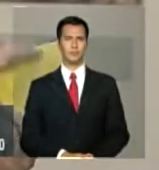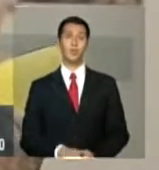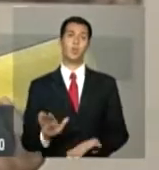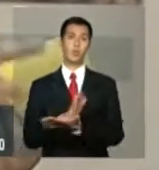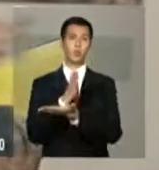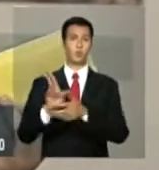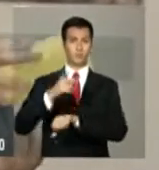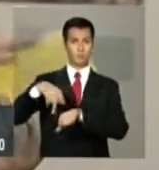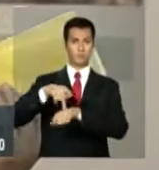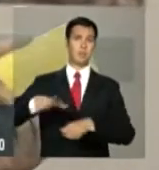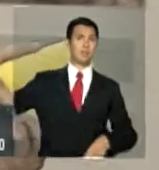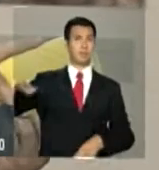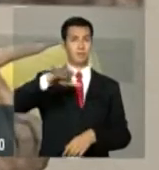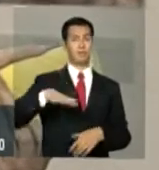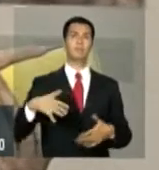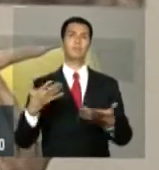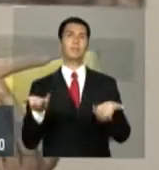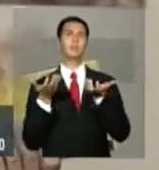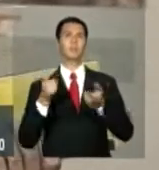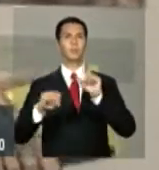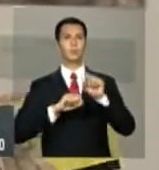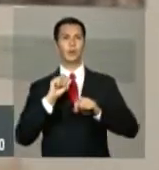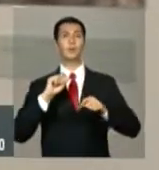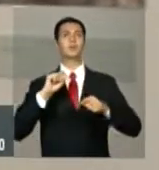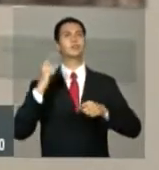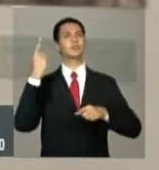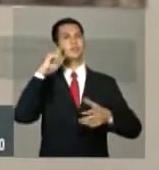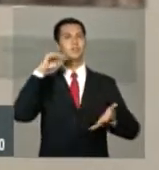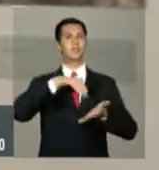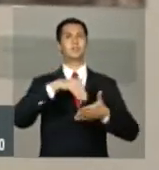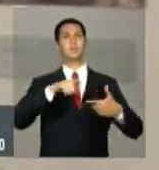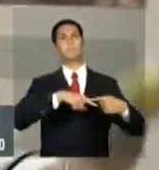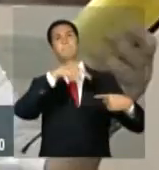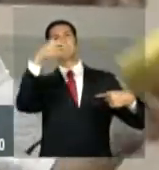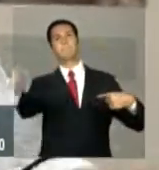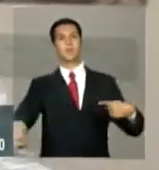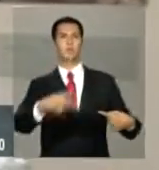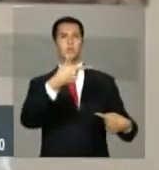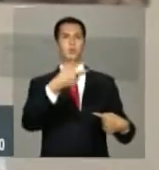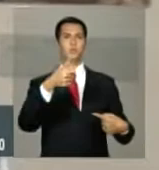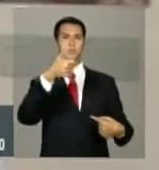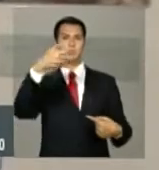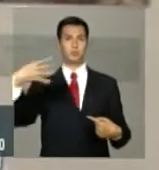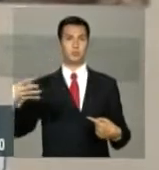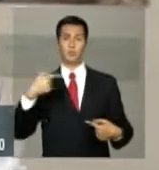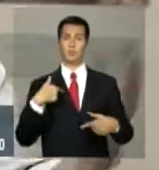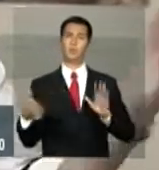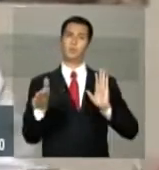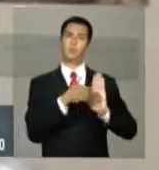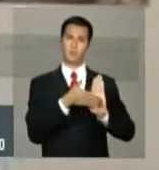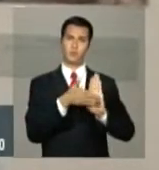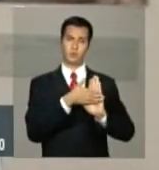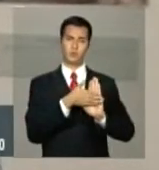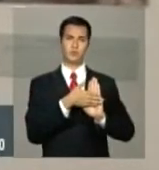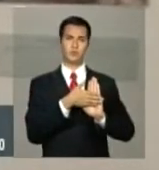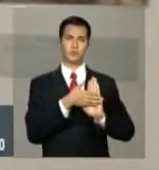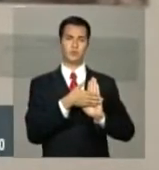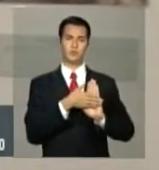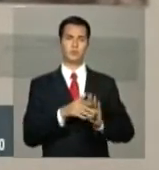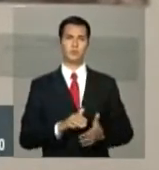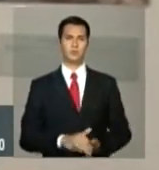Eles querem que dê um prazo em 14. Eu fiz a proposta para... O